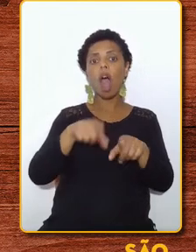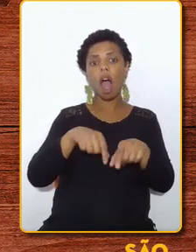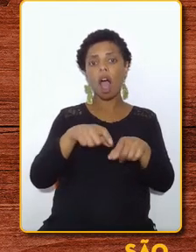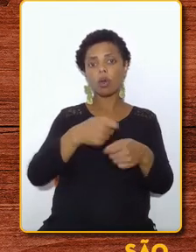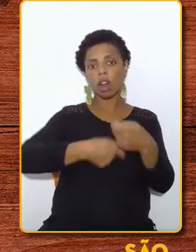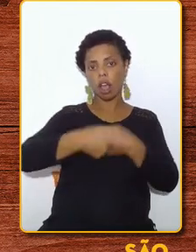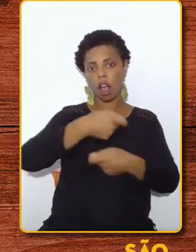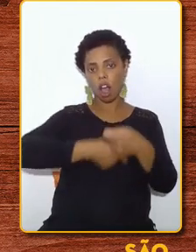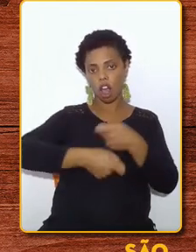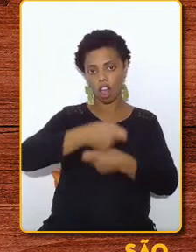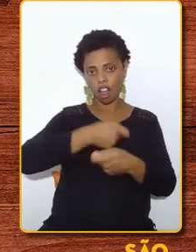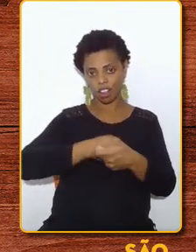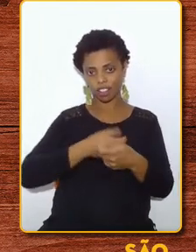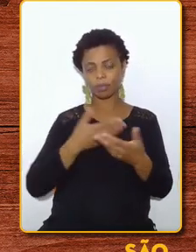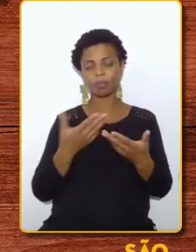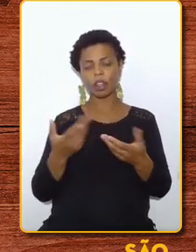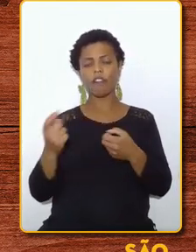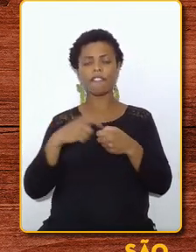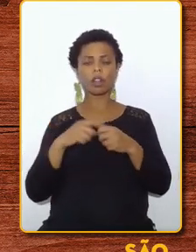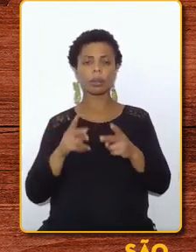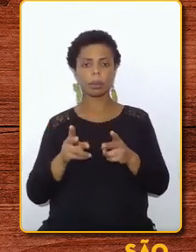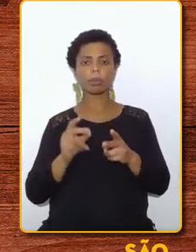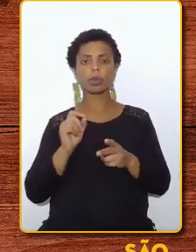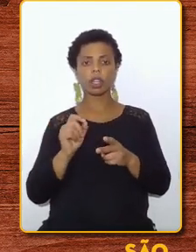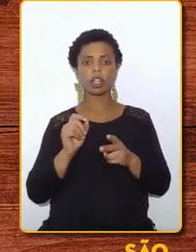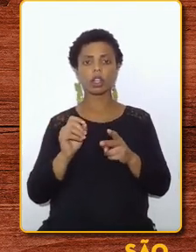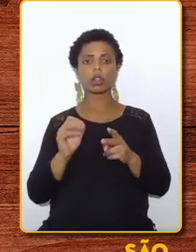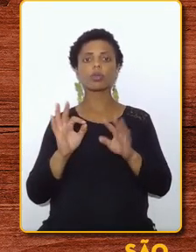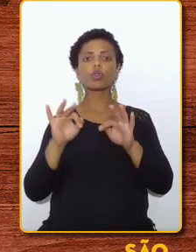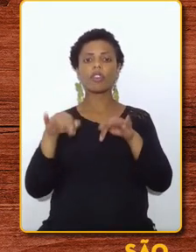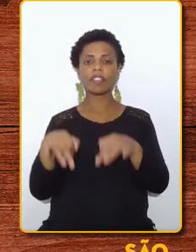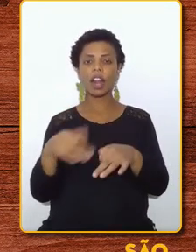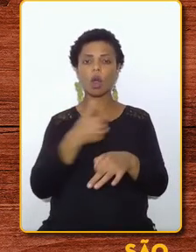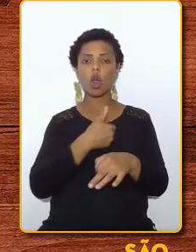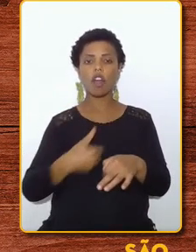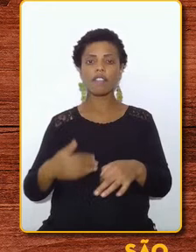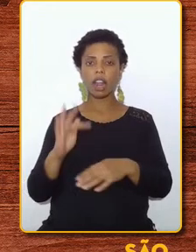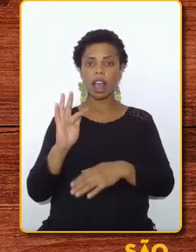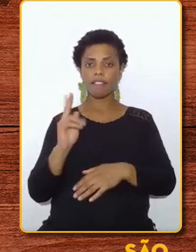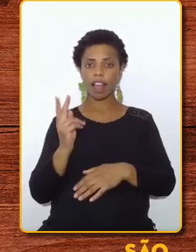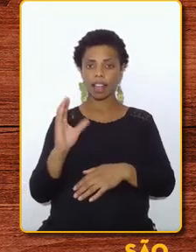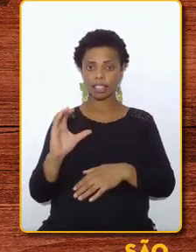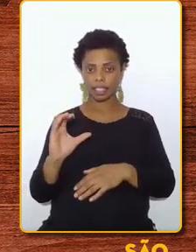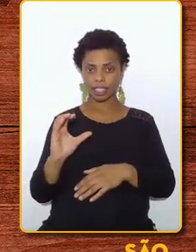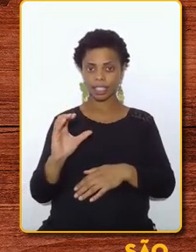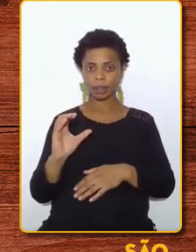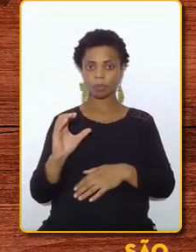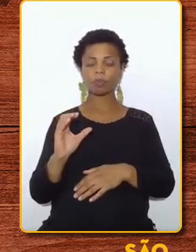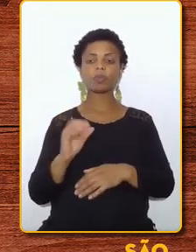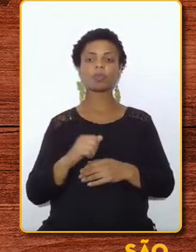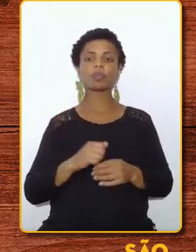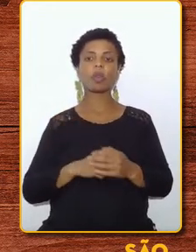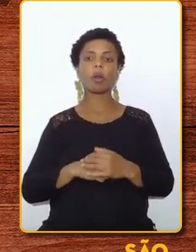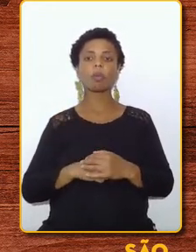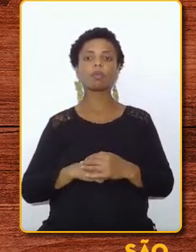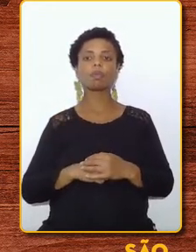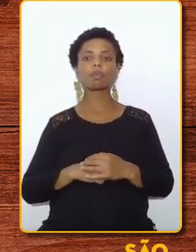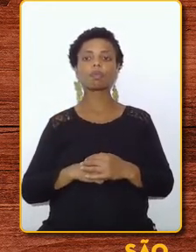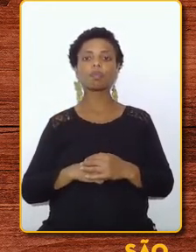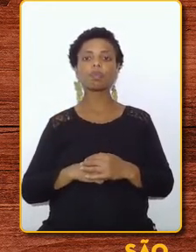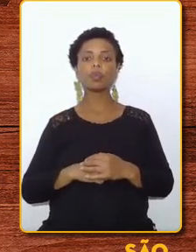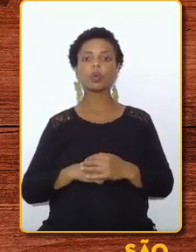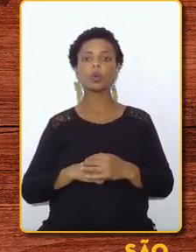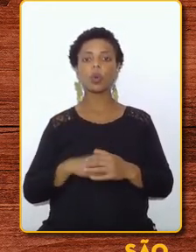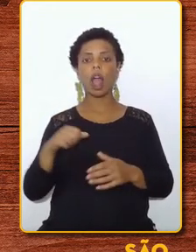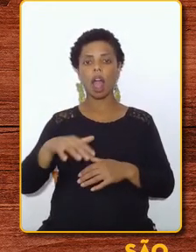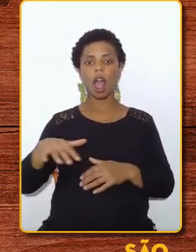que no final do governo FHC, o setor do agro,